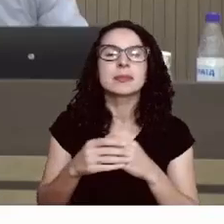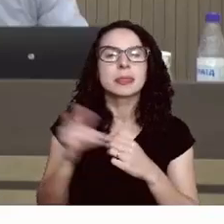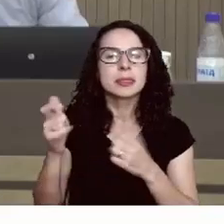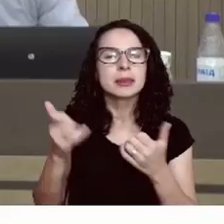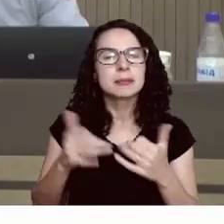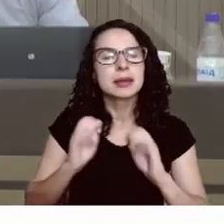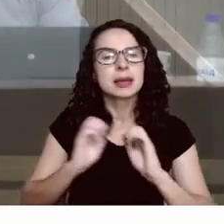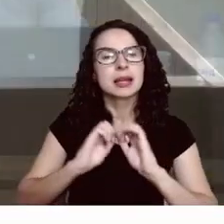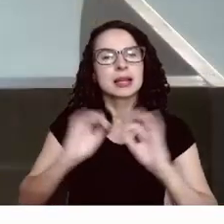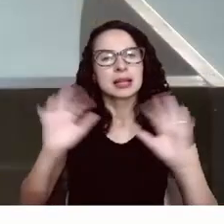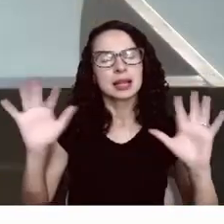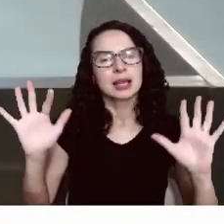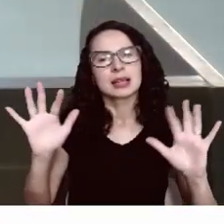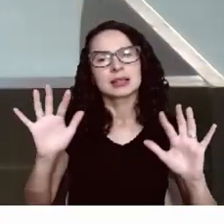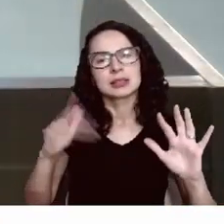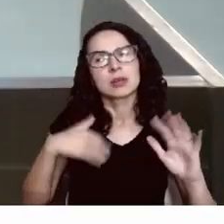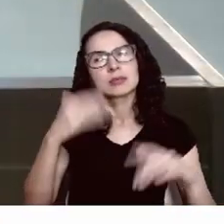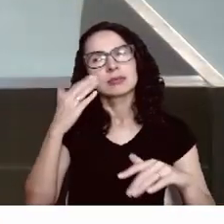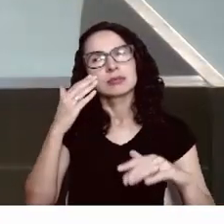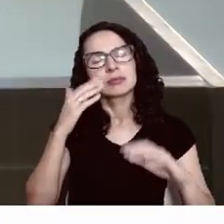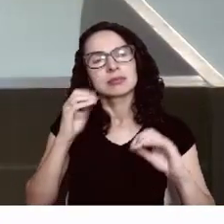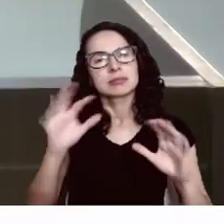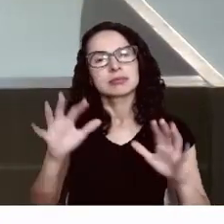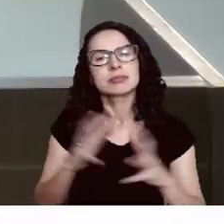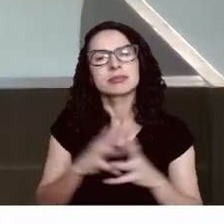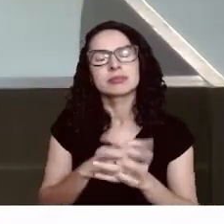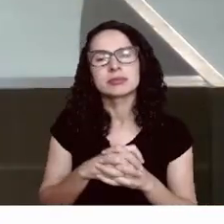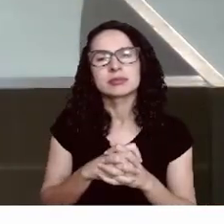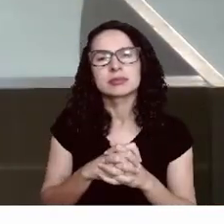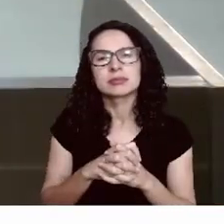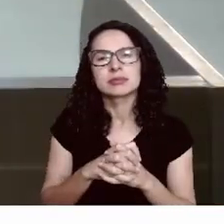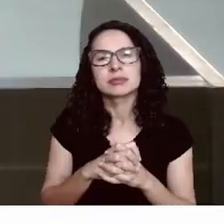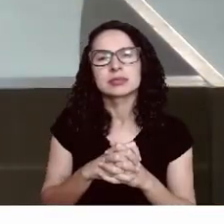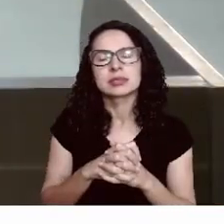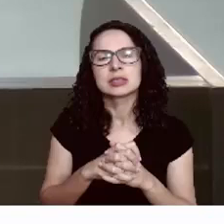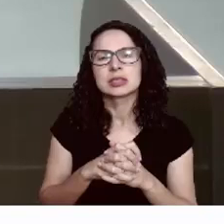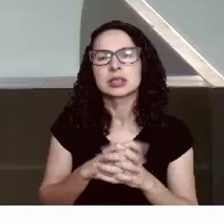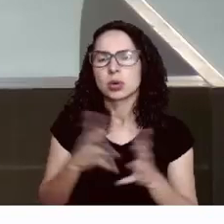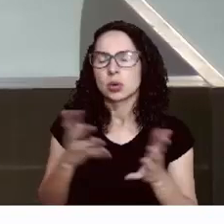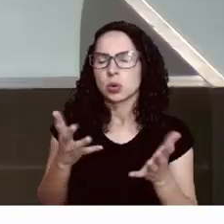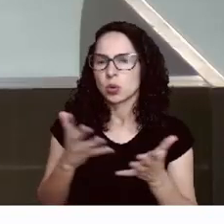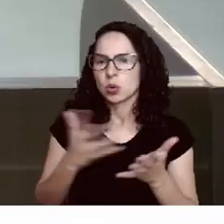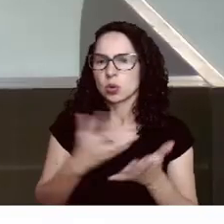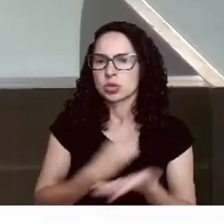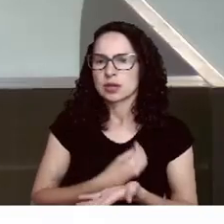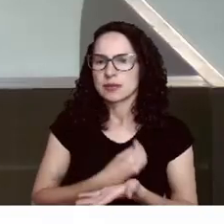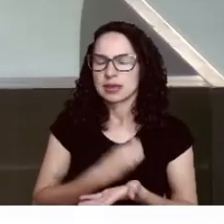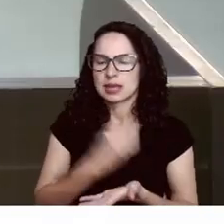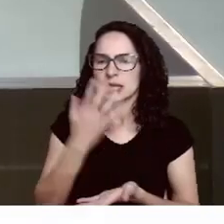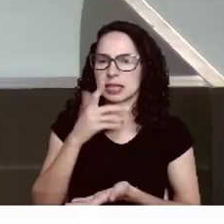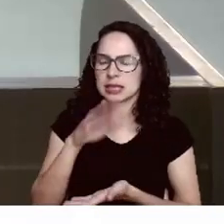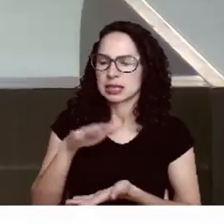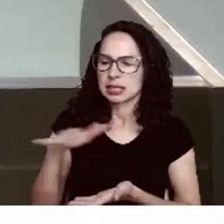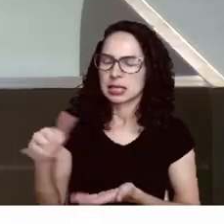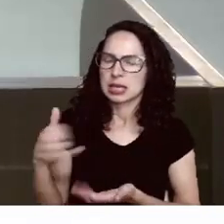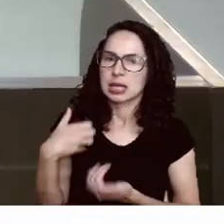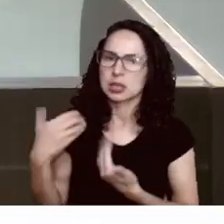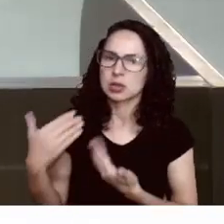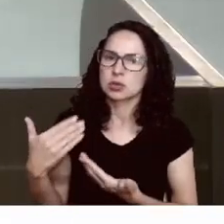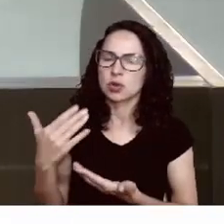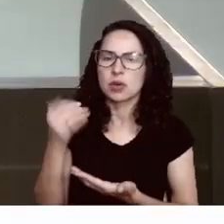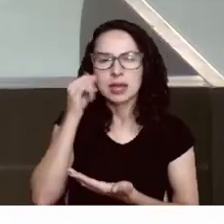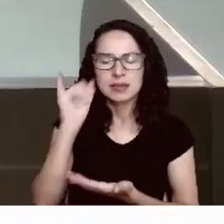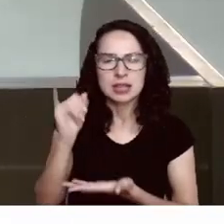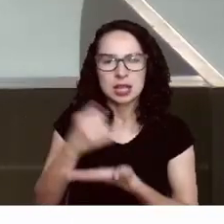gente entende com facilidade. Eu acho que a salvação nossa hoje, das nossas crianças, nossos jovens da droga, são três,